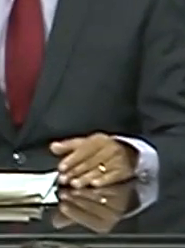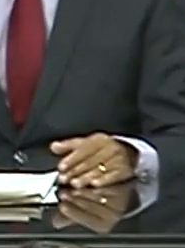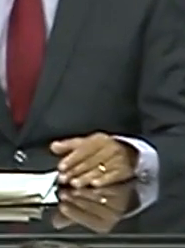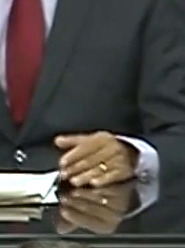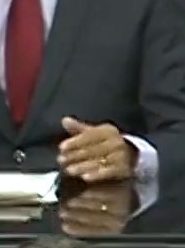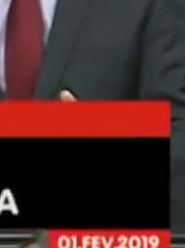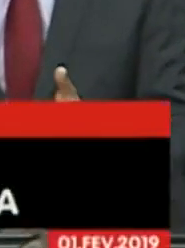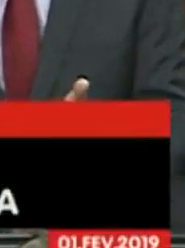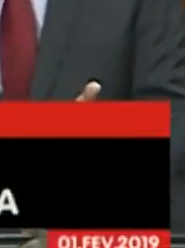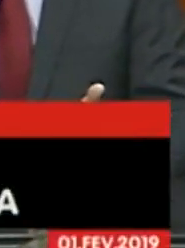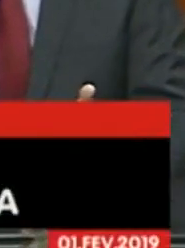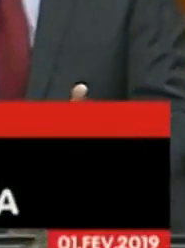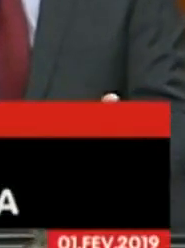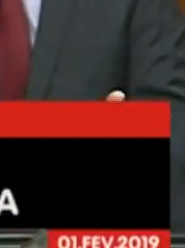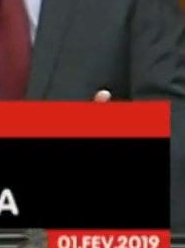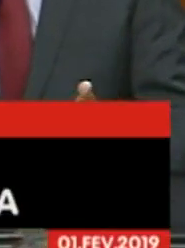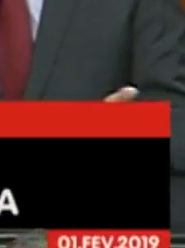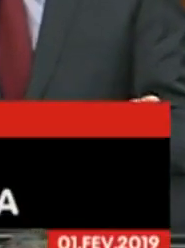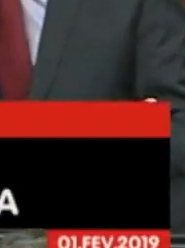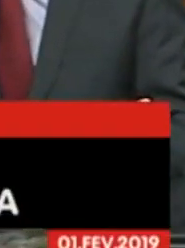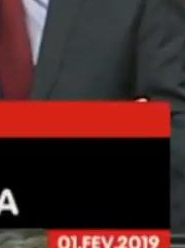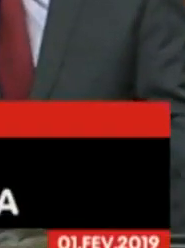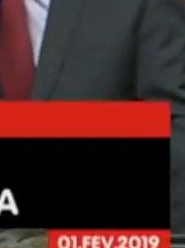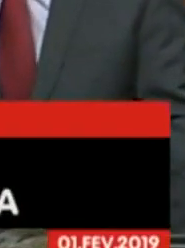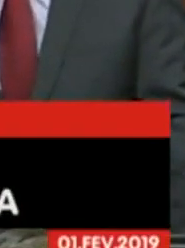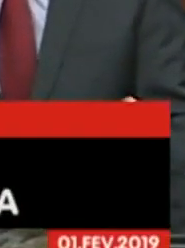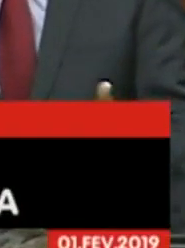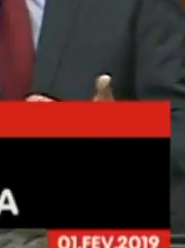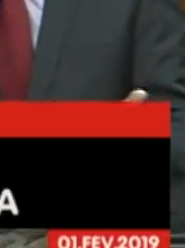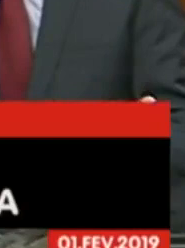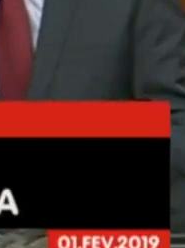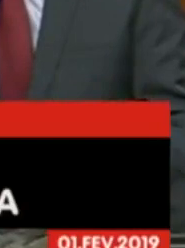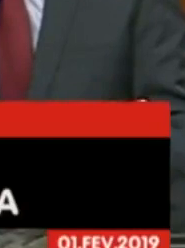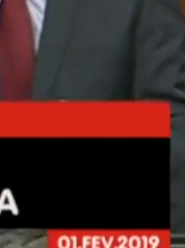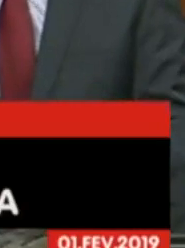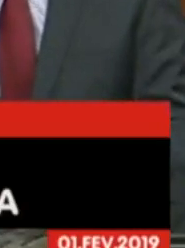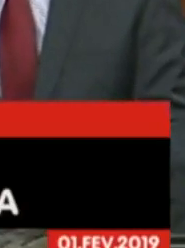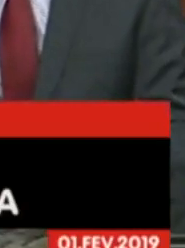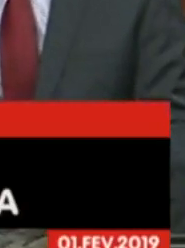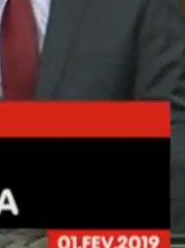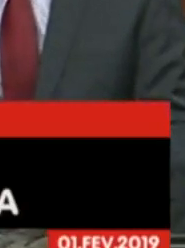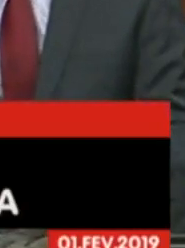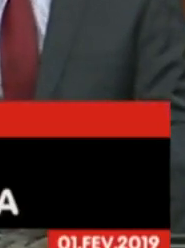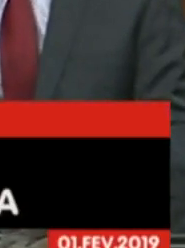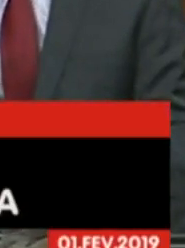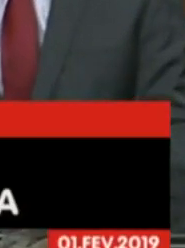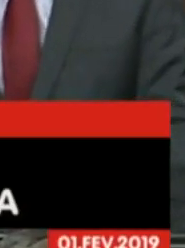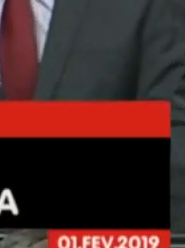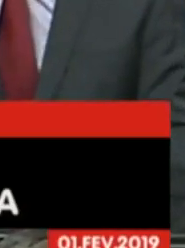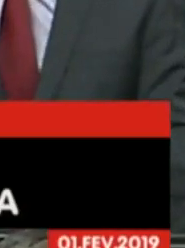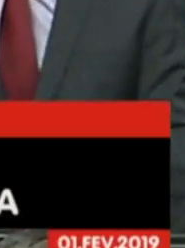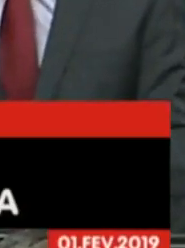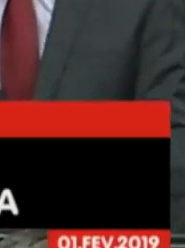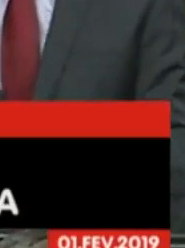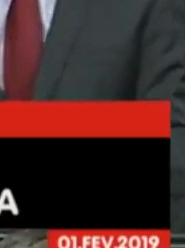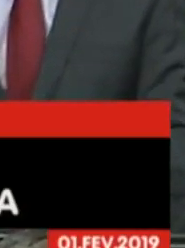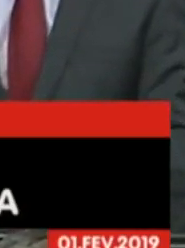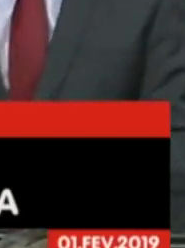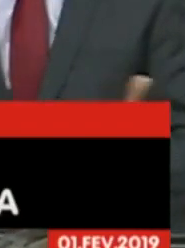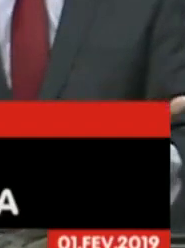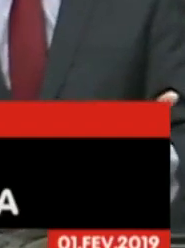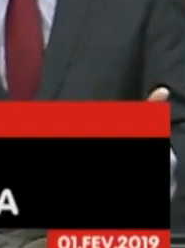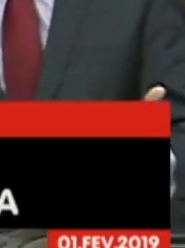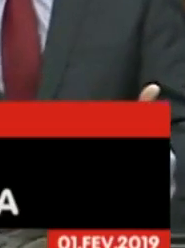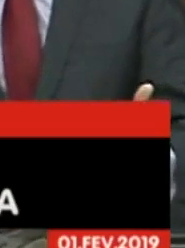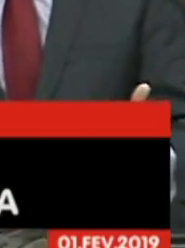serem aprovadas. Então o governador deve trabalhar essa interlocução com a casa de forma bastante ativa. Ele já sinalizou que